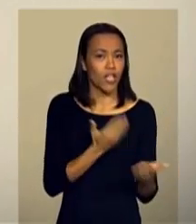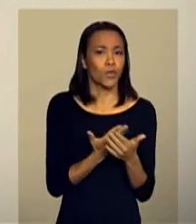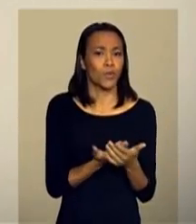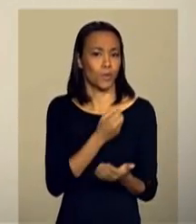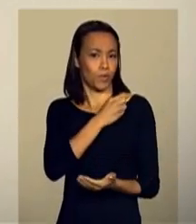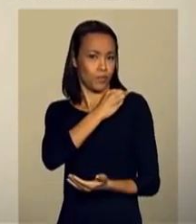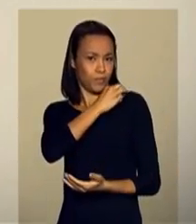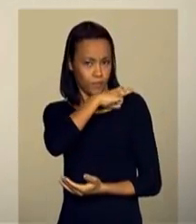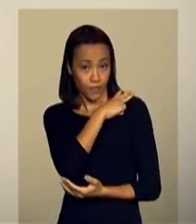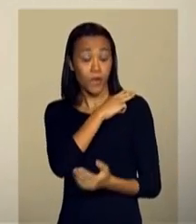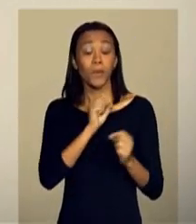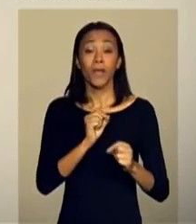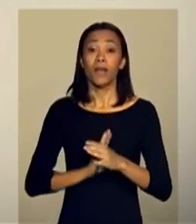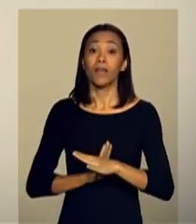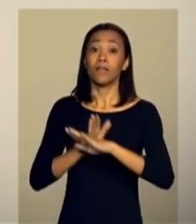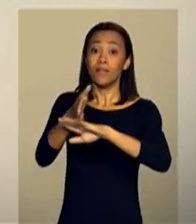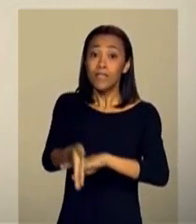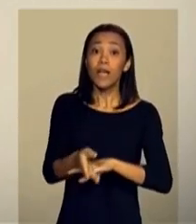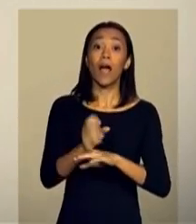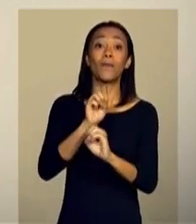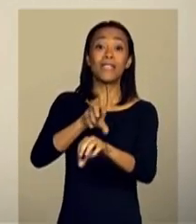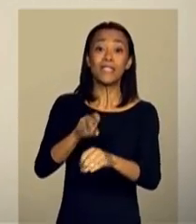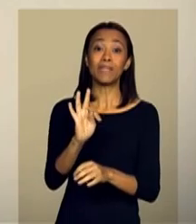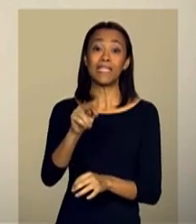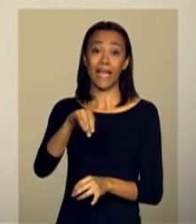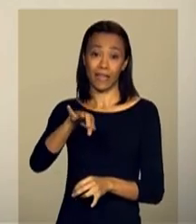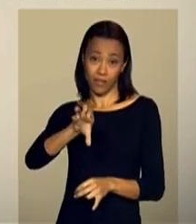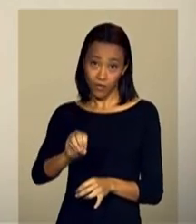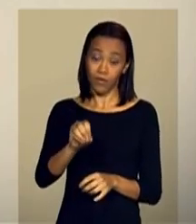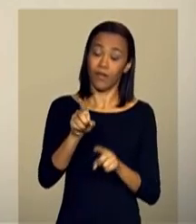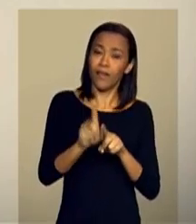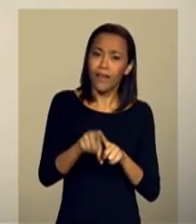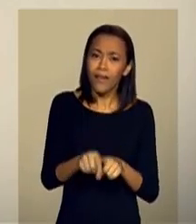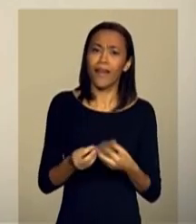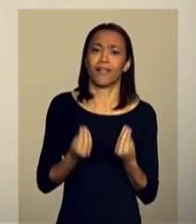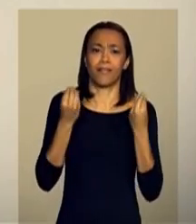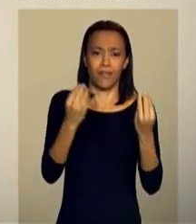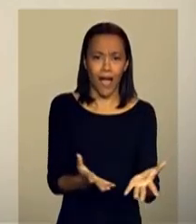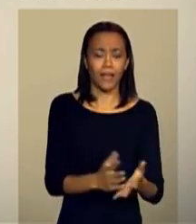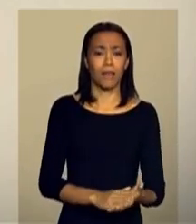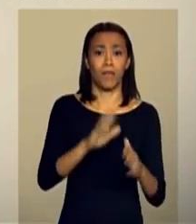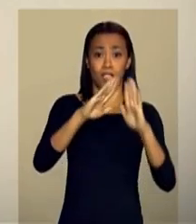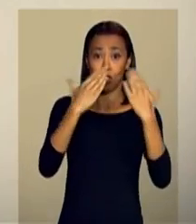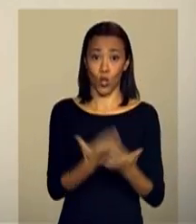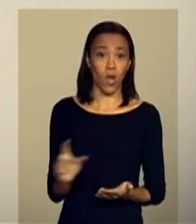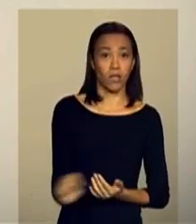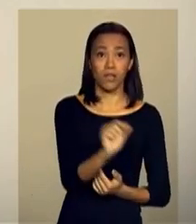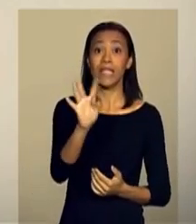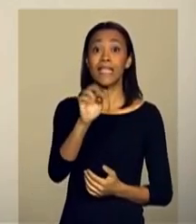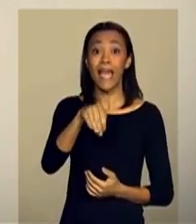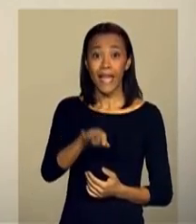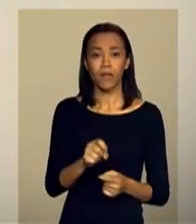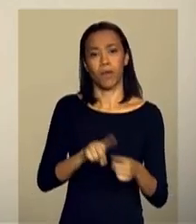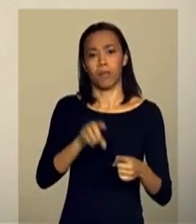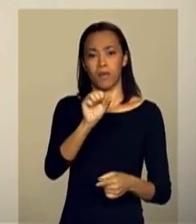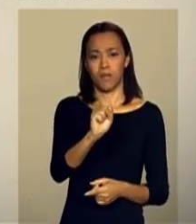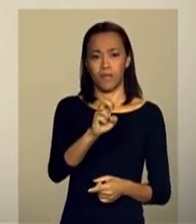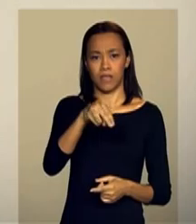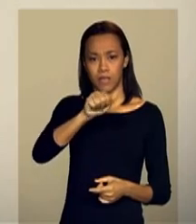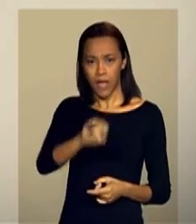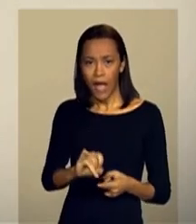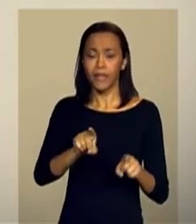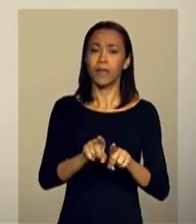médio ao ensino técnico, que é fornecido pelas escolas técnicas do tipo SENAI e